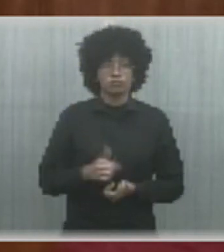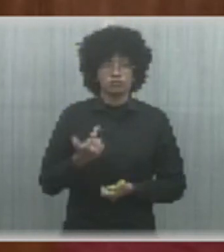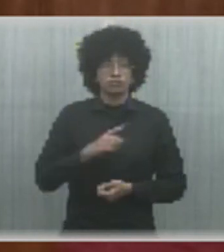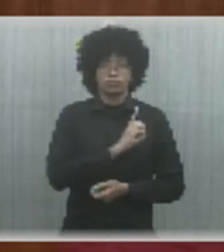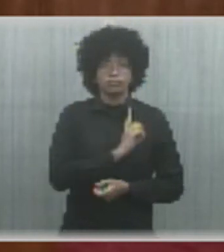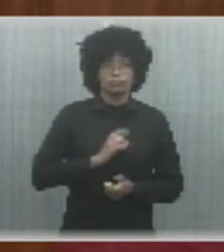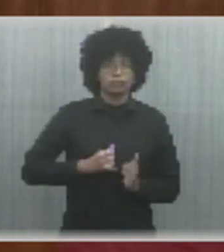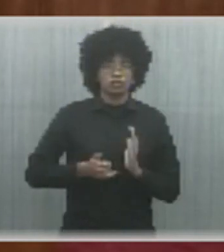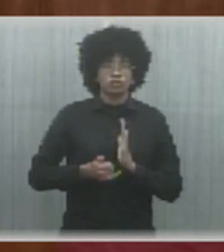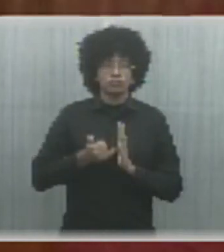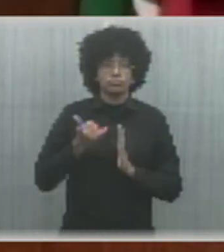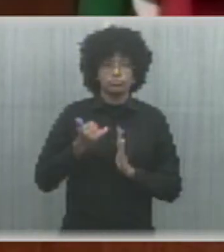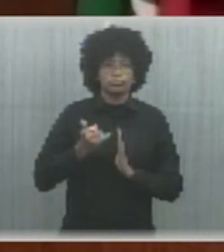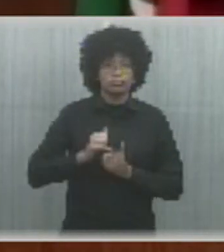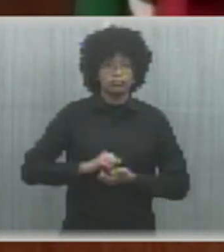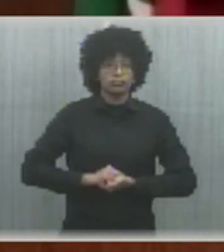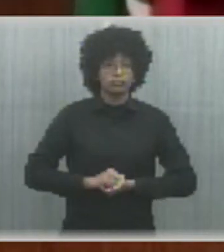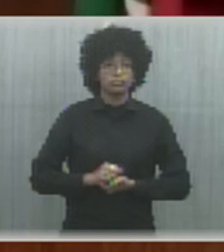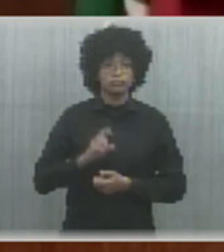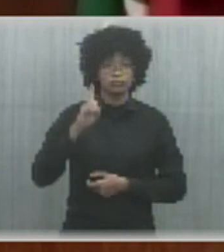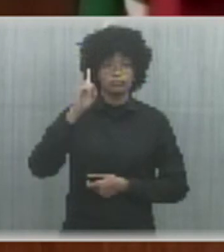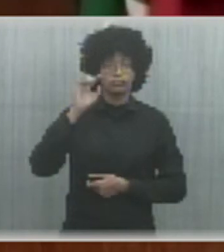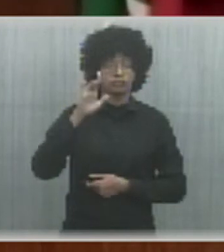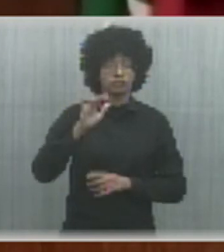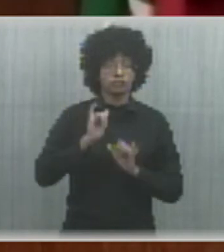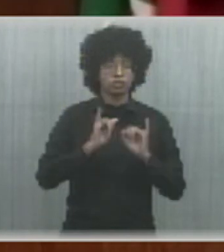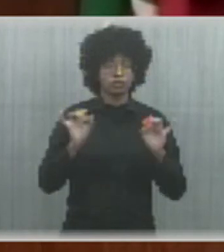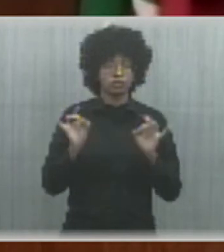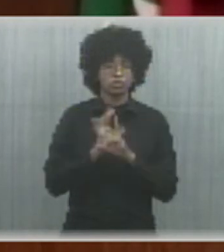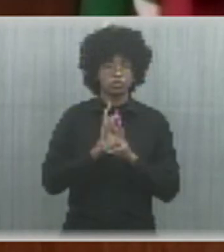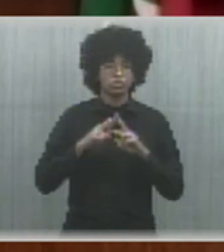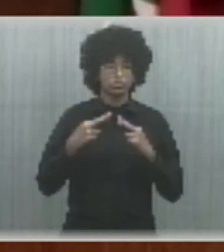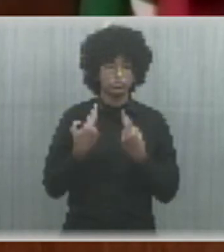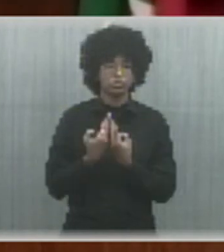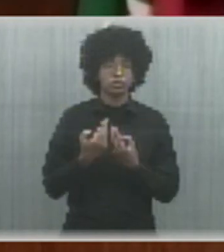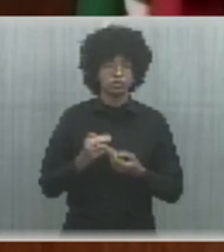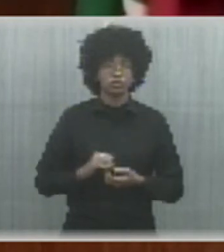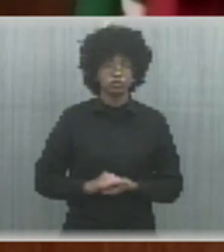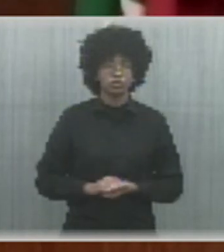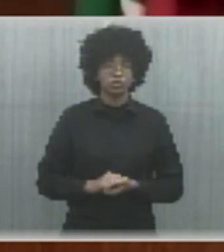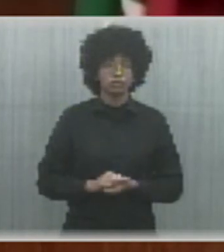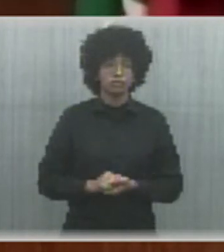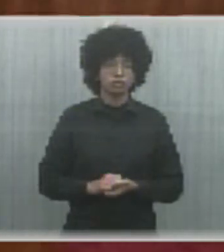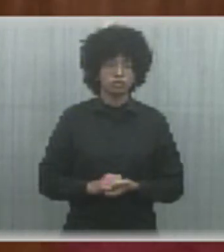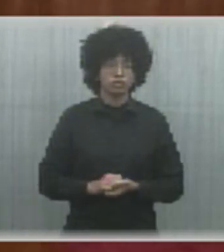mais oradores inscritos, sob a proteção de Deus, declaro encerrada a presente sessão.